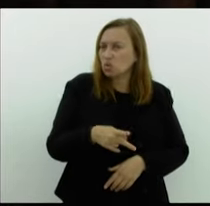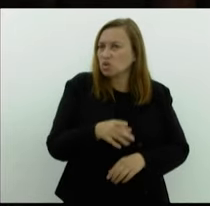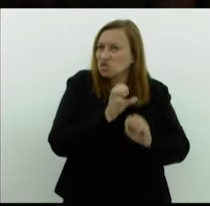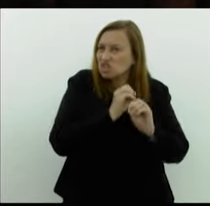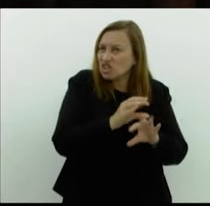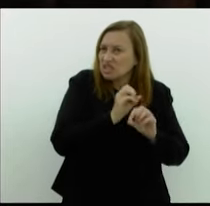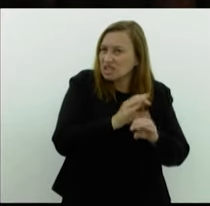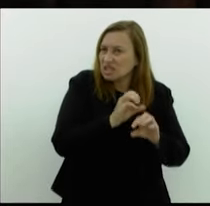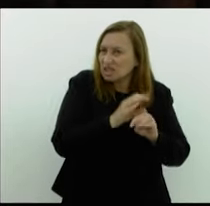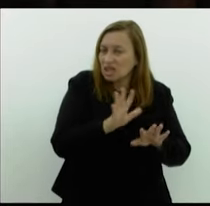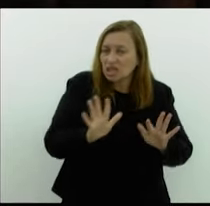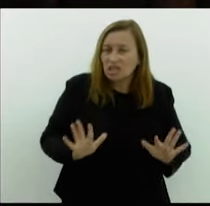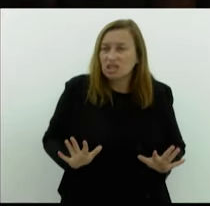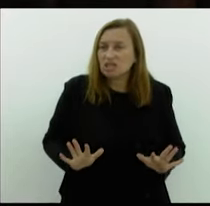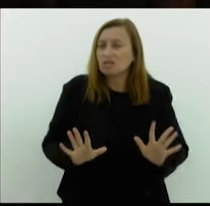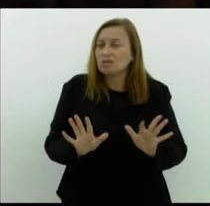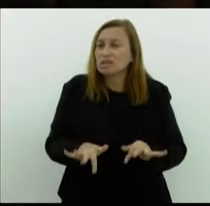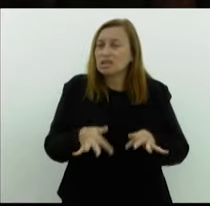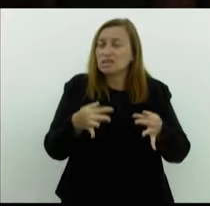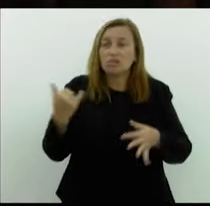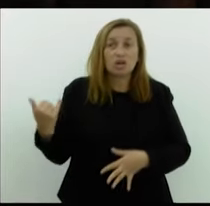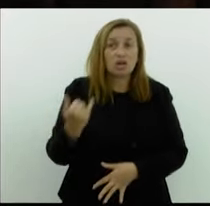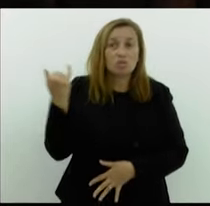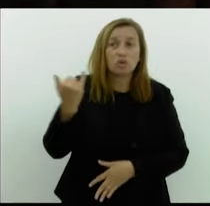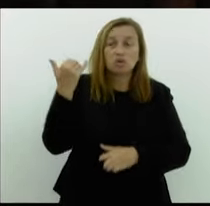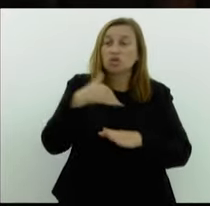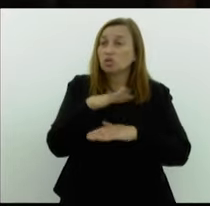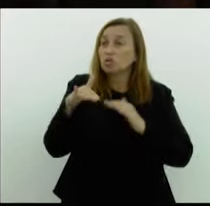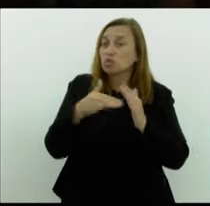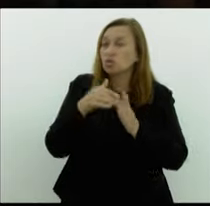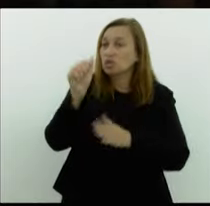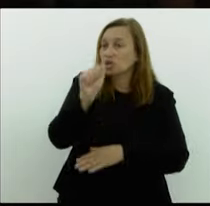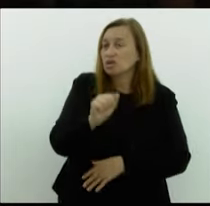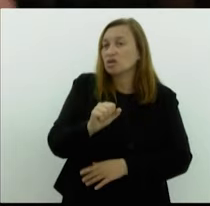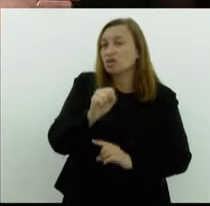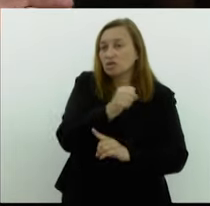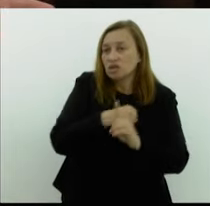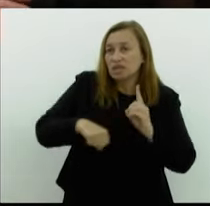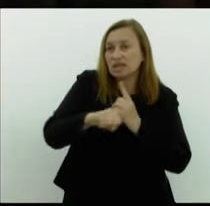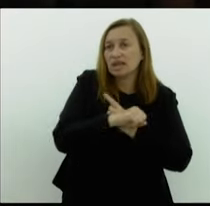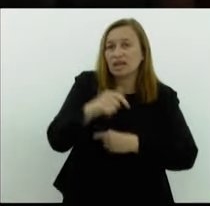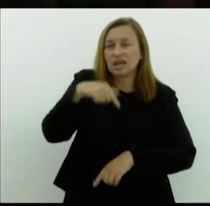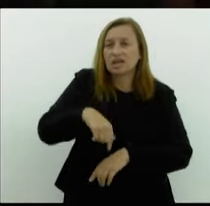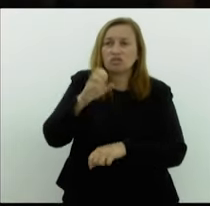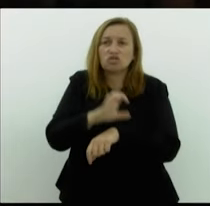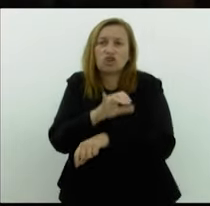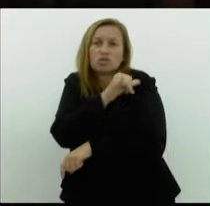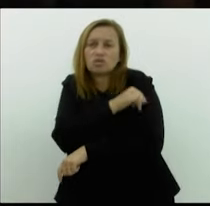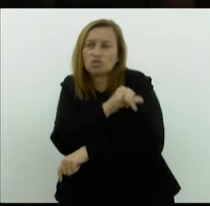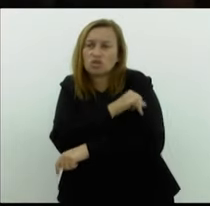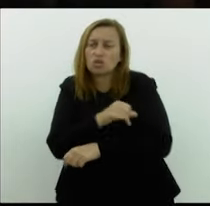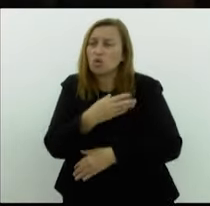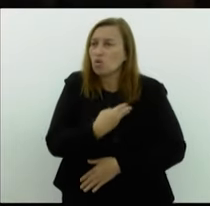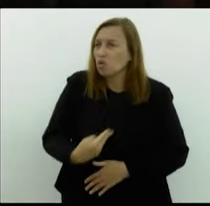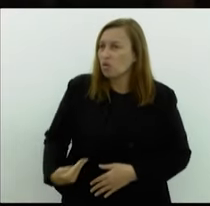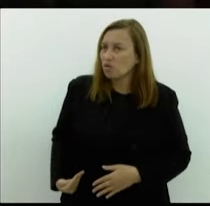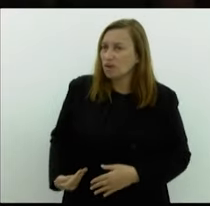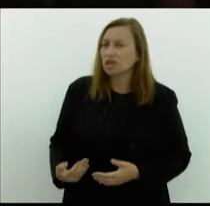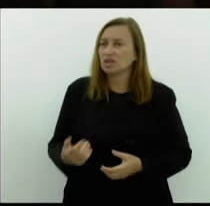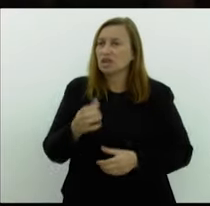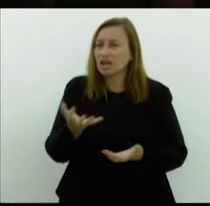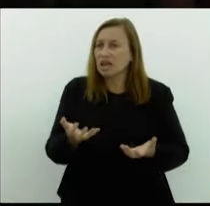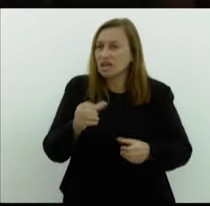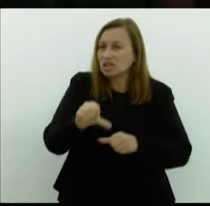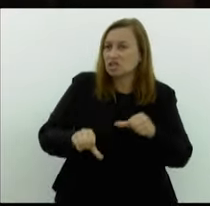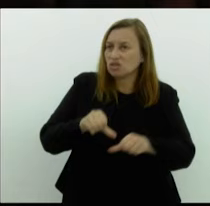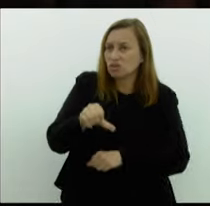tão nobre, tão importante em todas as sociedades. Aqui no estado do Rio de Janeiro, o governo está querendo transformar